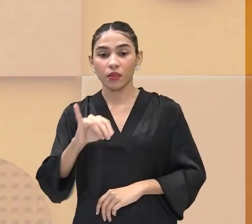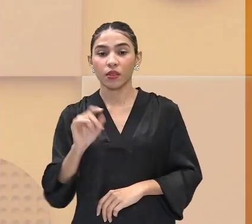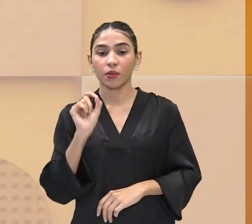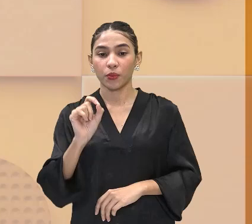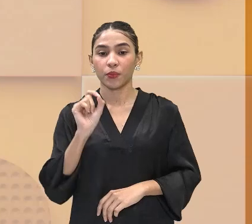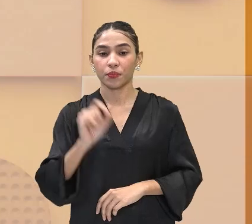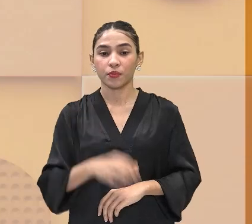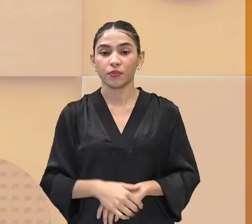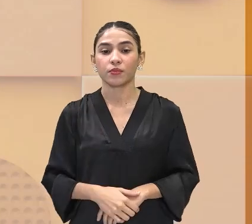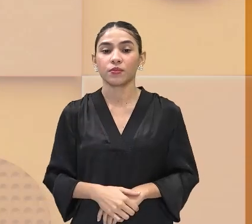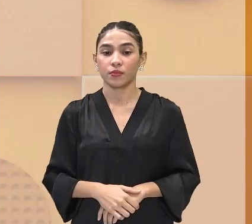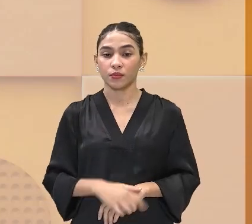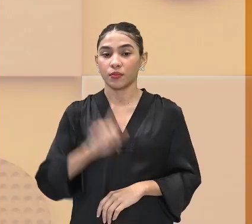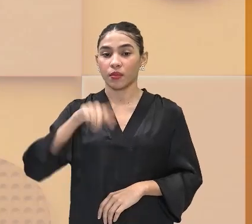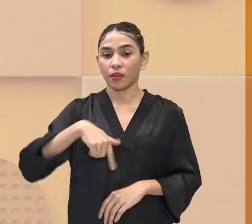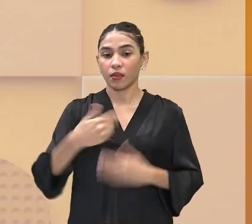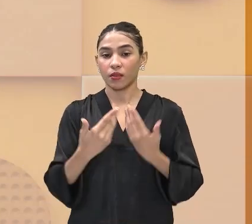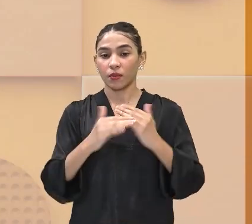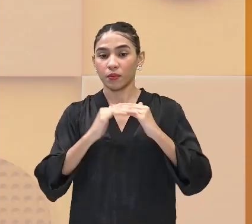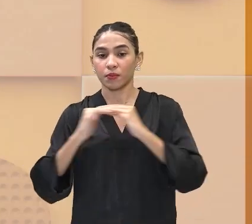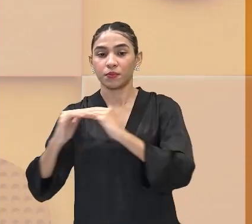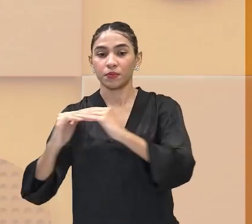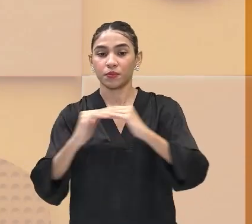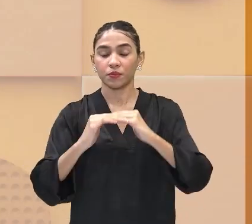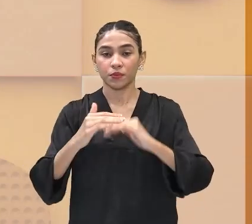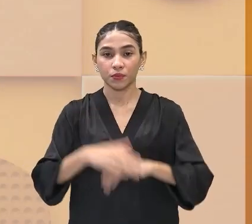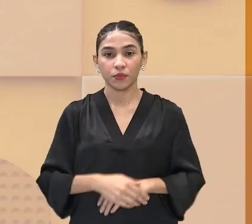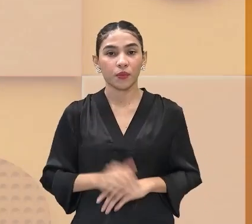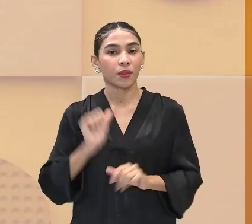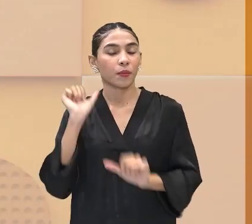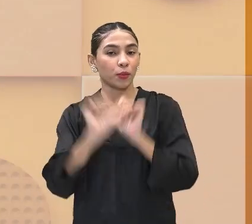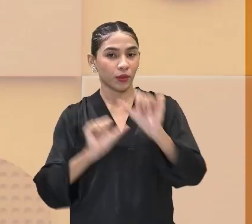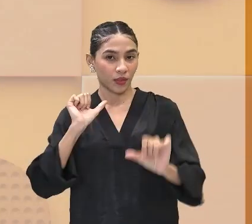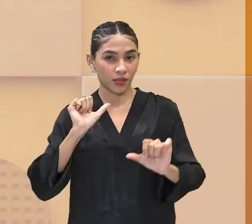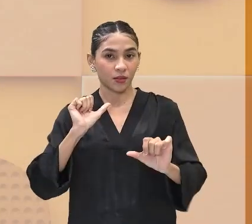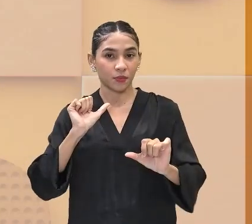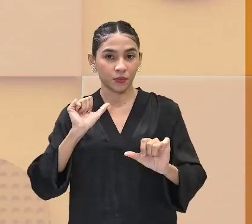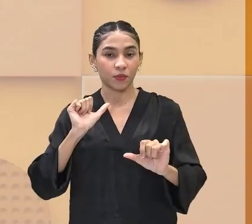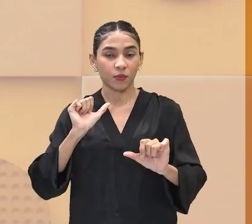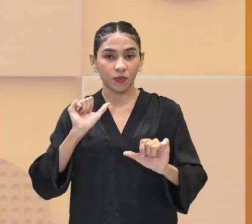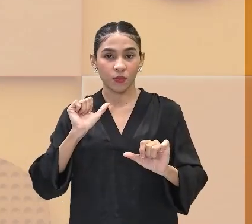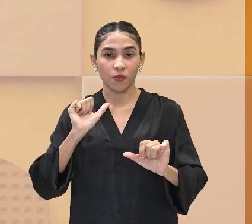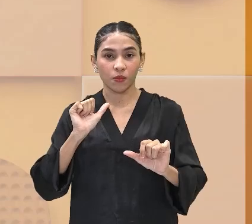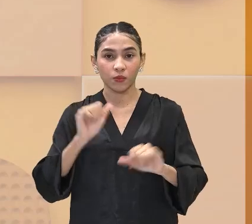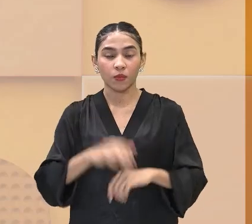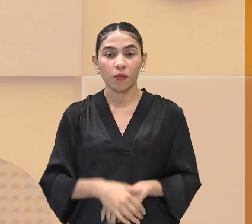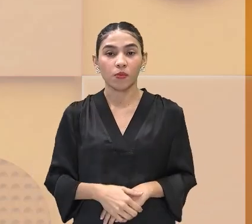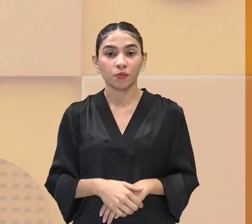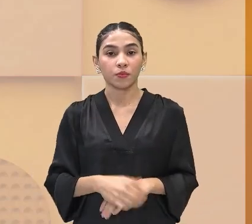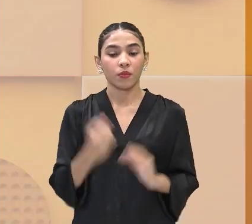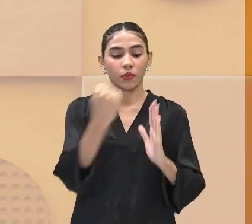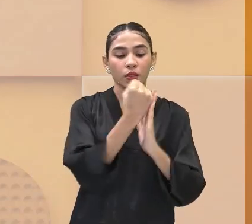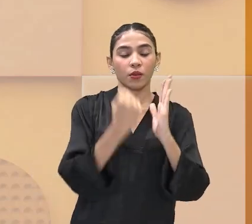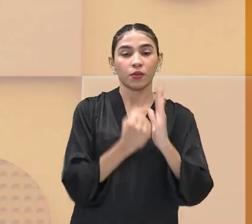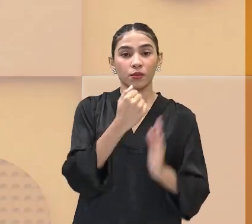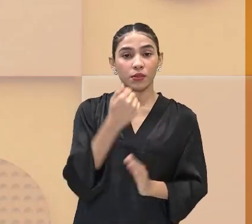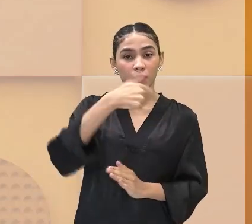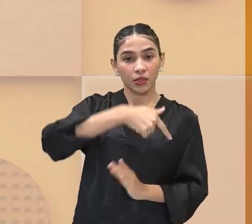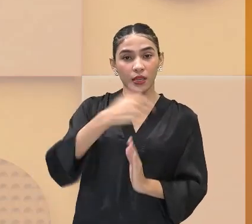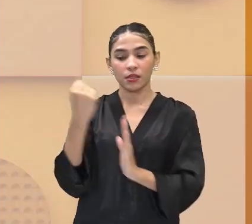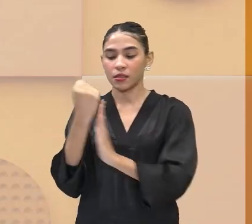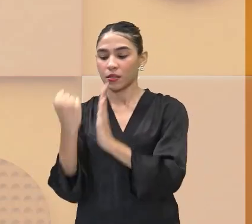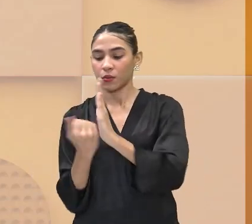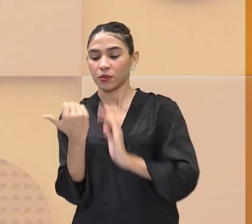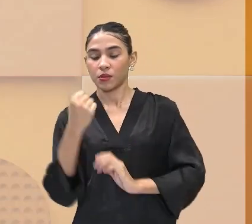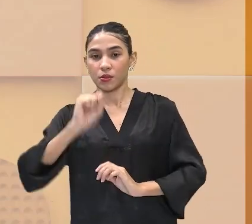ser esse momento de mudança entre o século XVII e o século